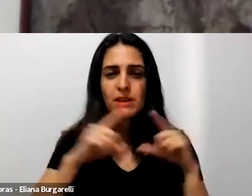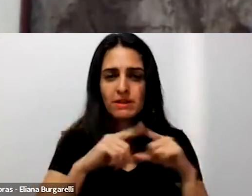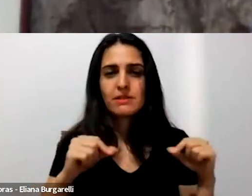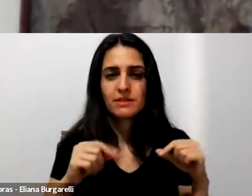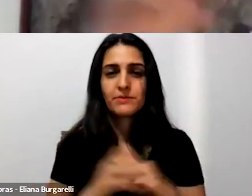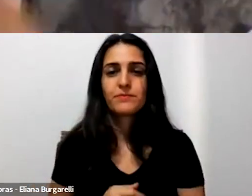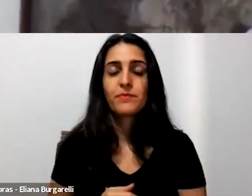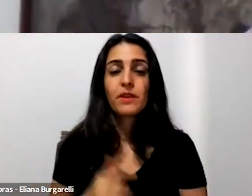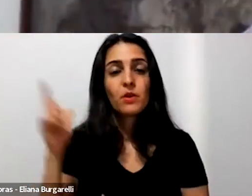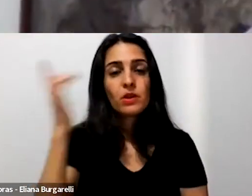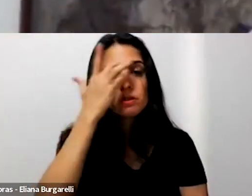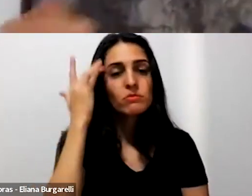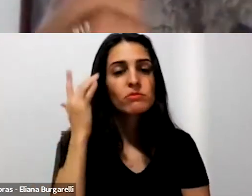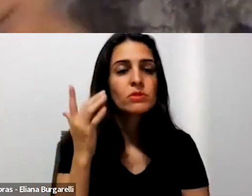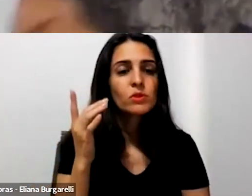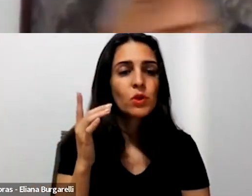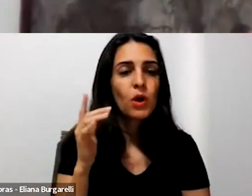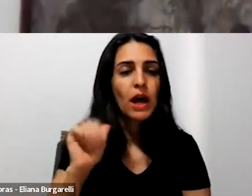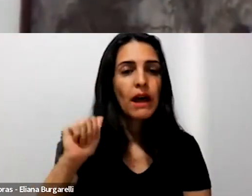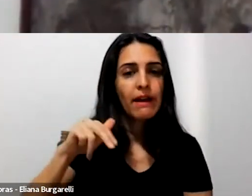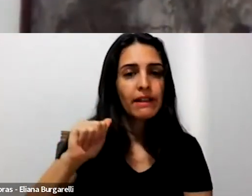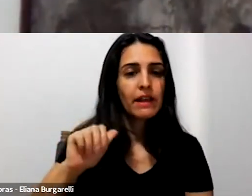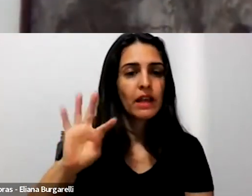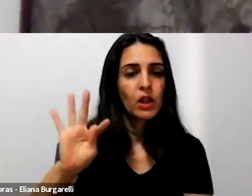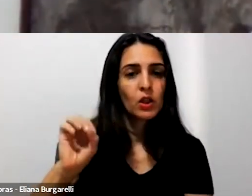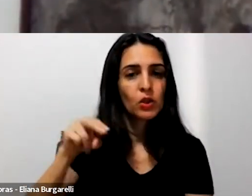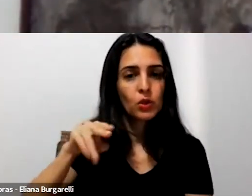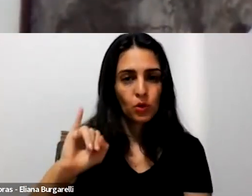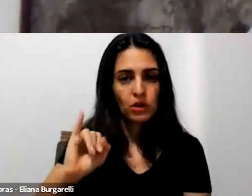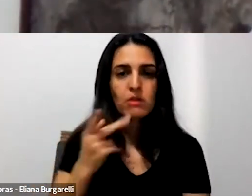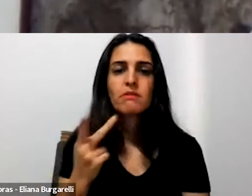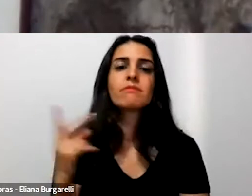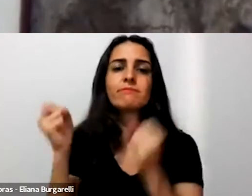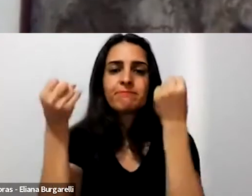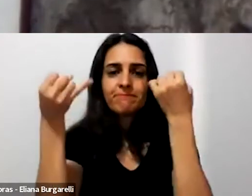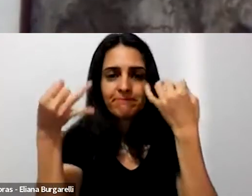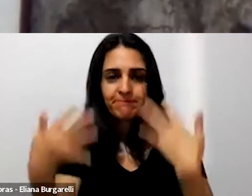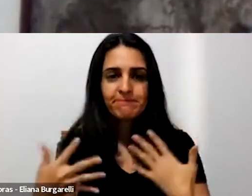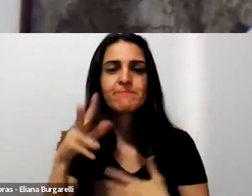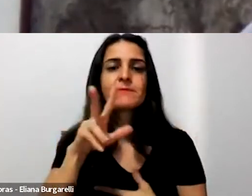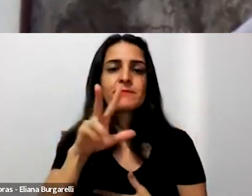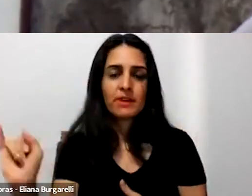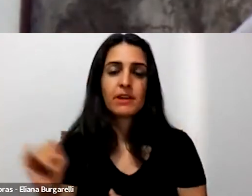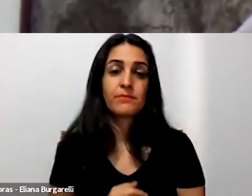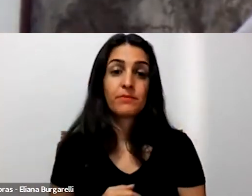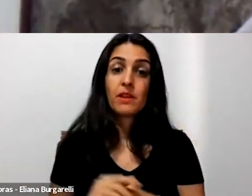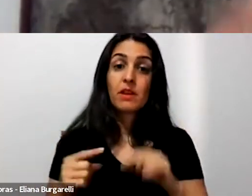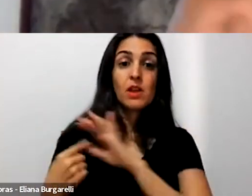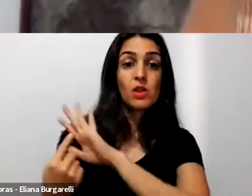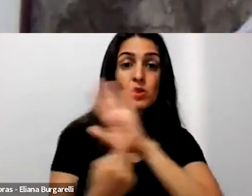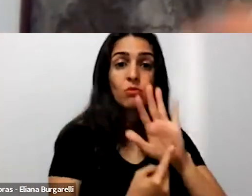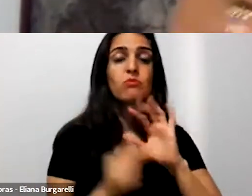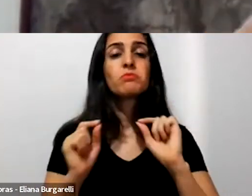falar um pouco disso, da própria Sônia, que não pode estar aqui conosco, mostrar de fato, que nós precisamos lutar para ter